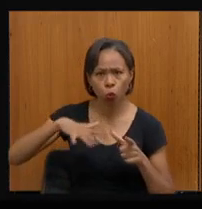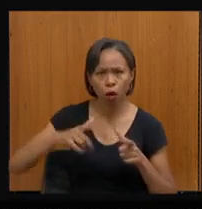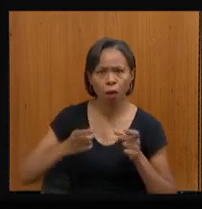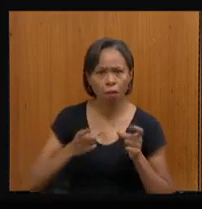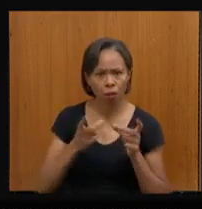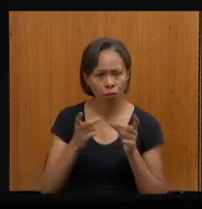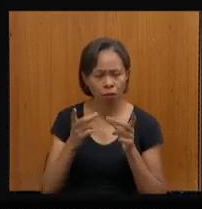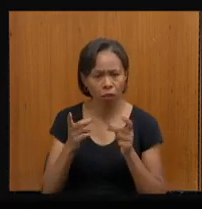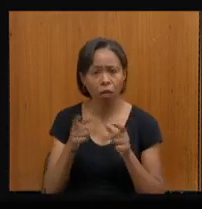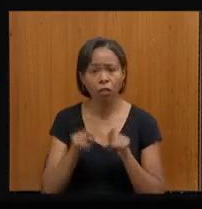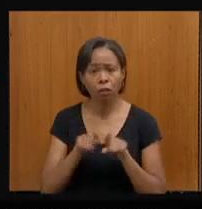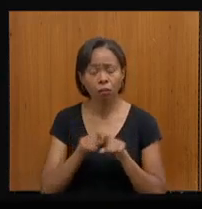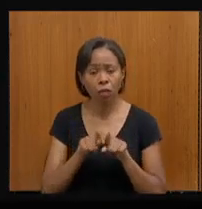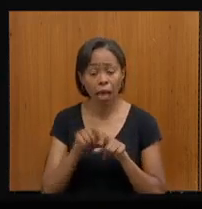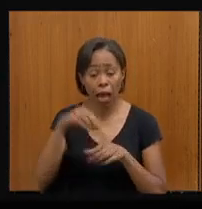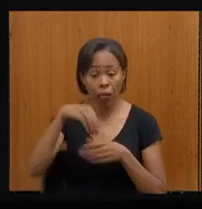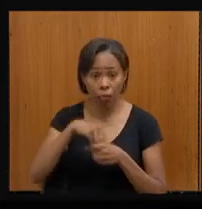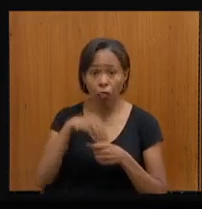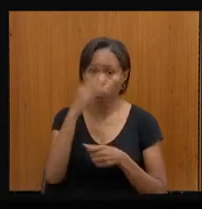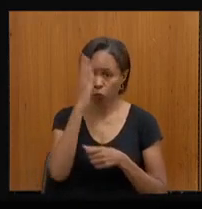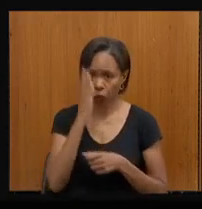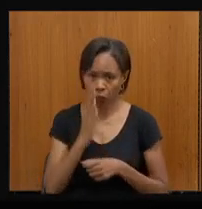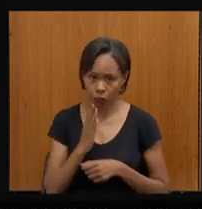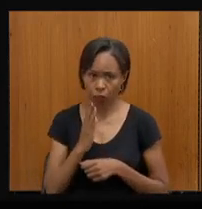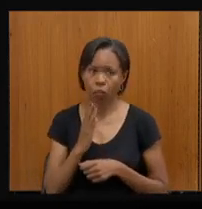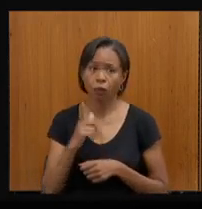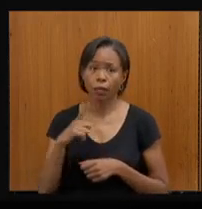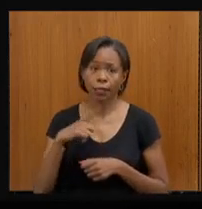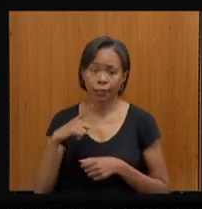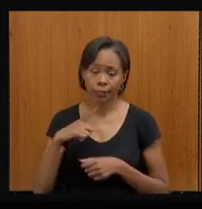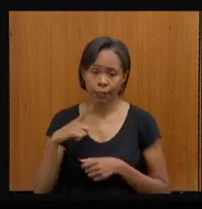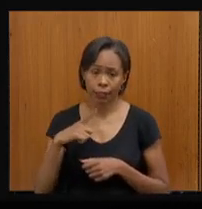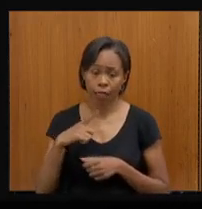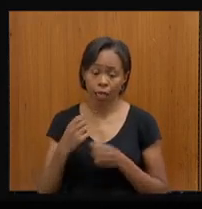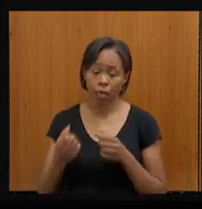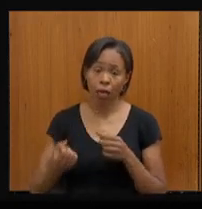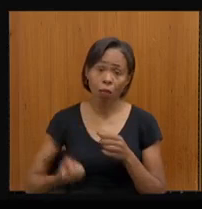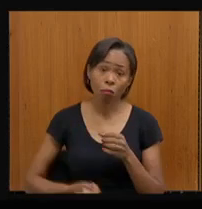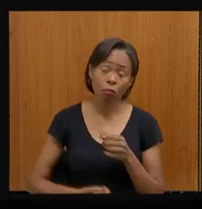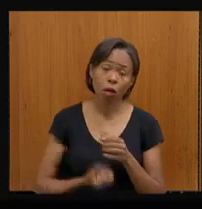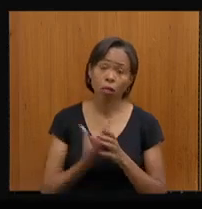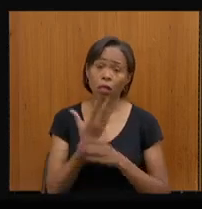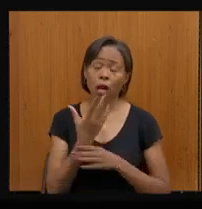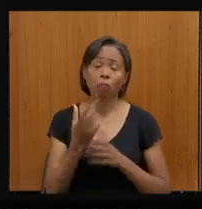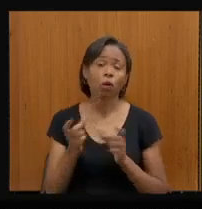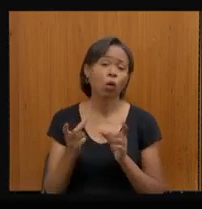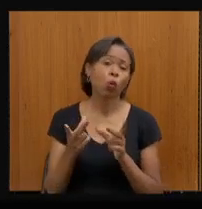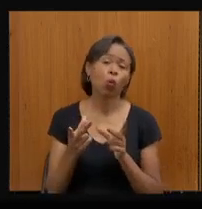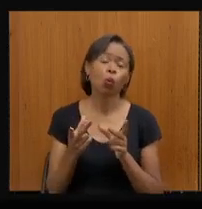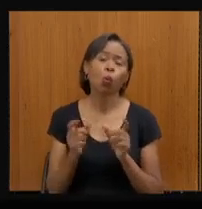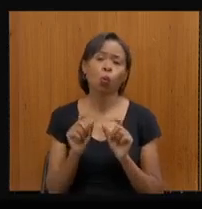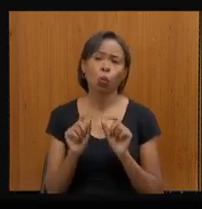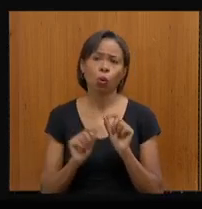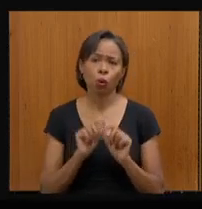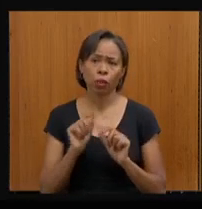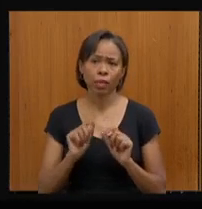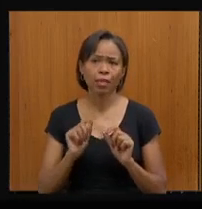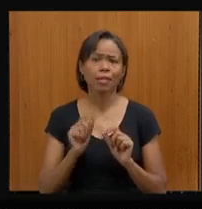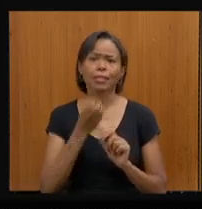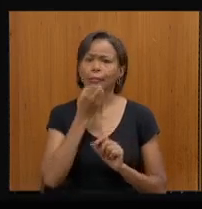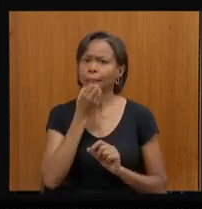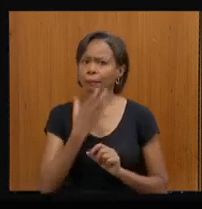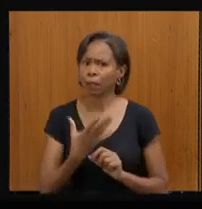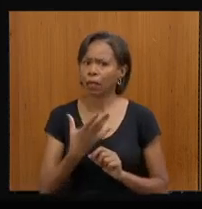em operação no Brasil onde tem instalar para exportação tem enormes vantagens